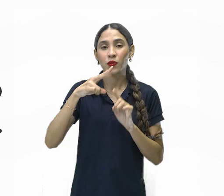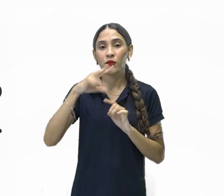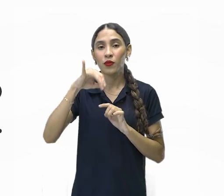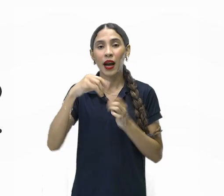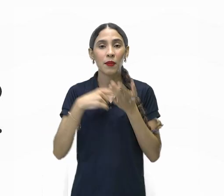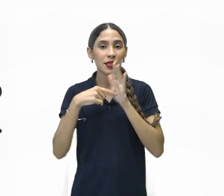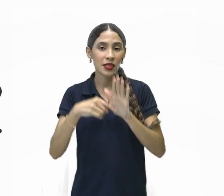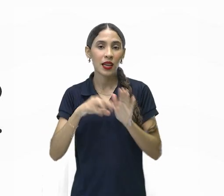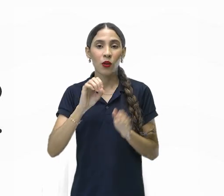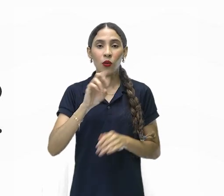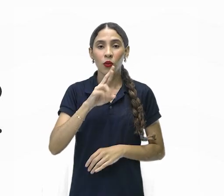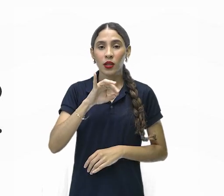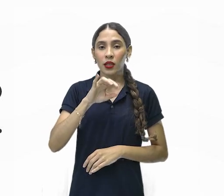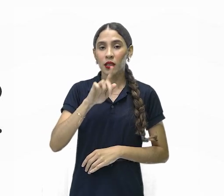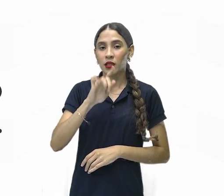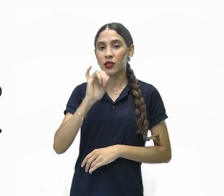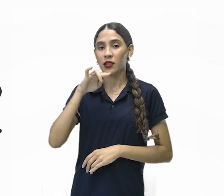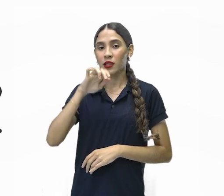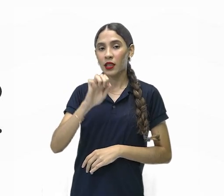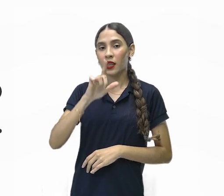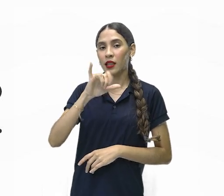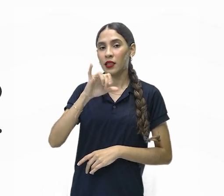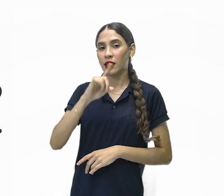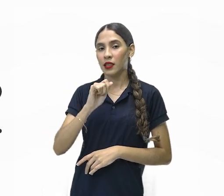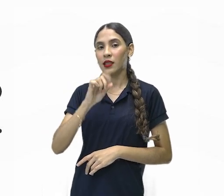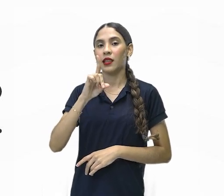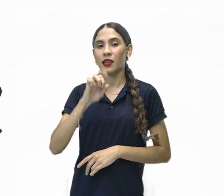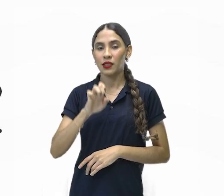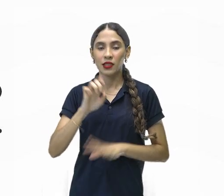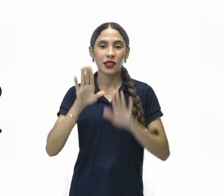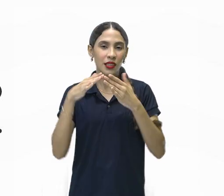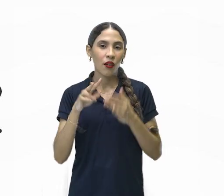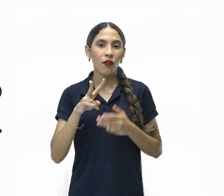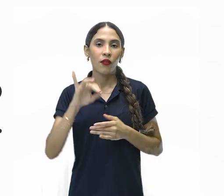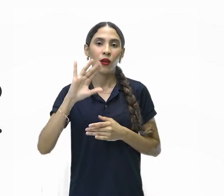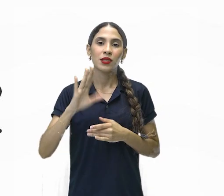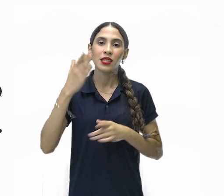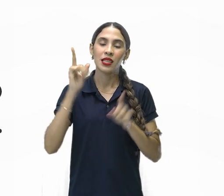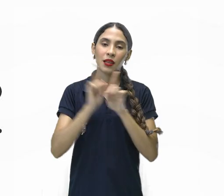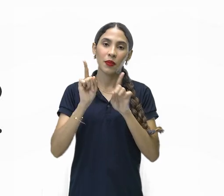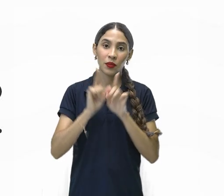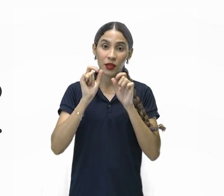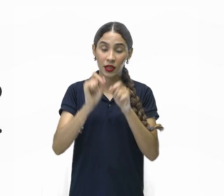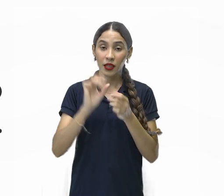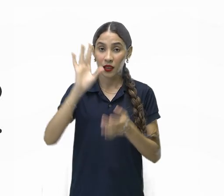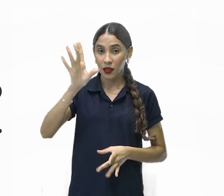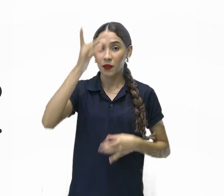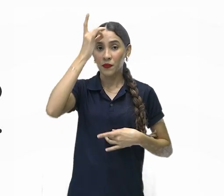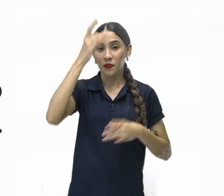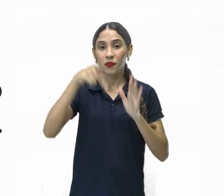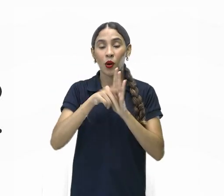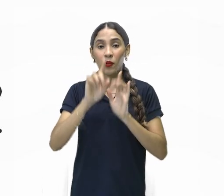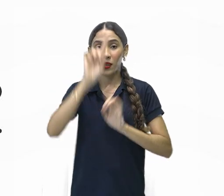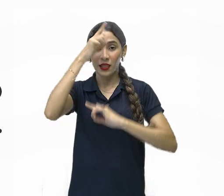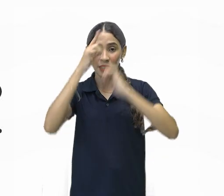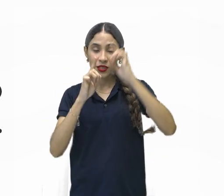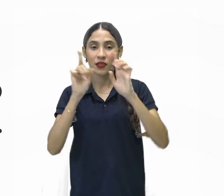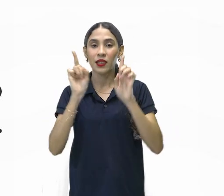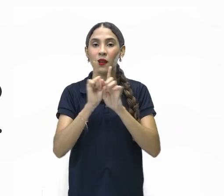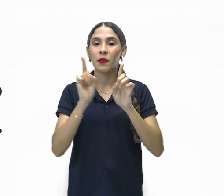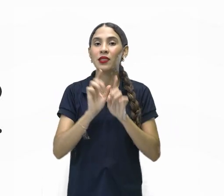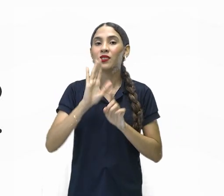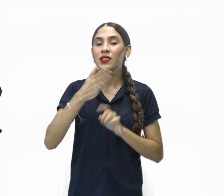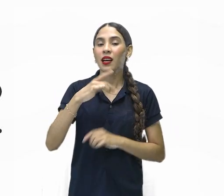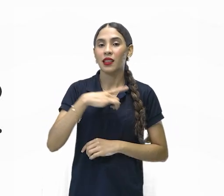essa originalidade. E aqui a gente vai perceber que acontece o quê? A apropriação criativa de elementos